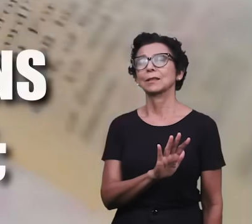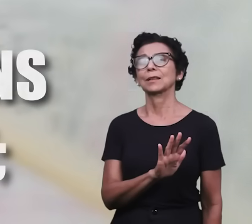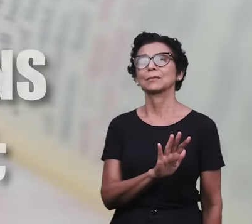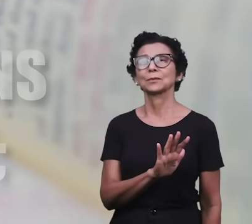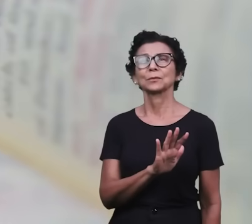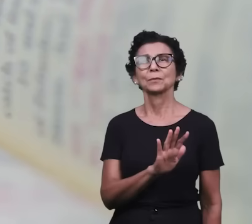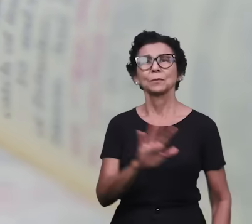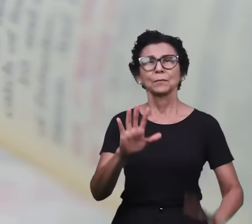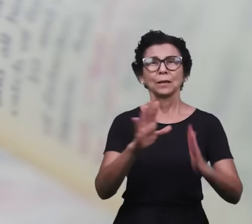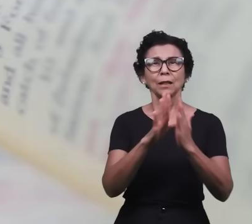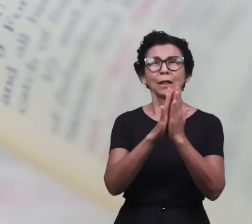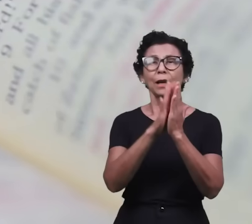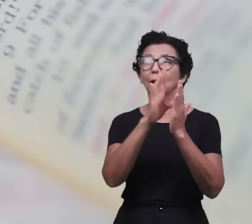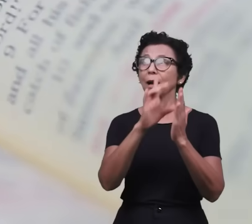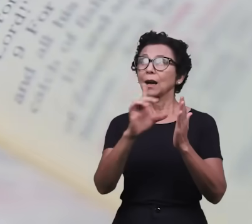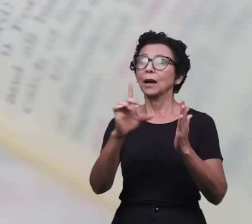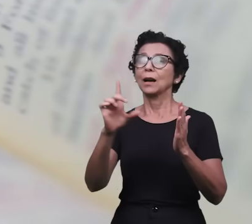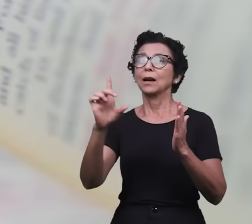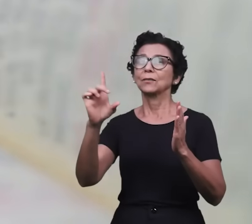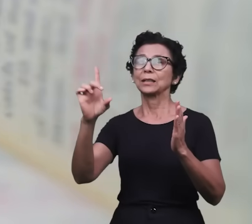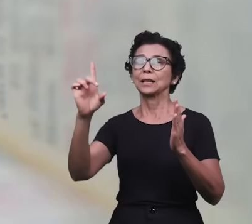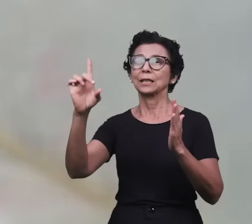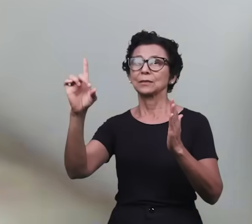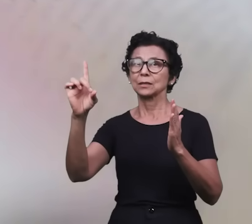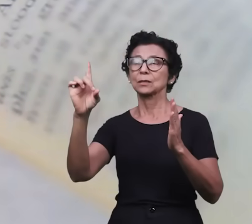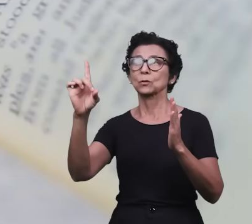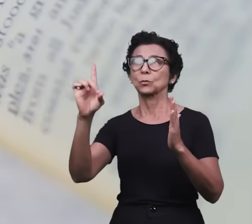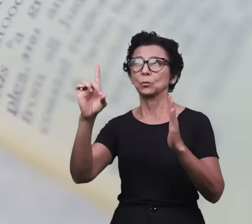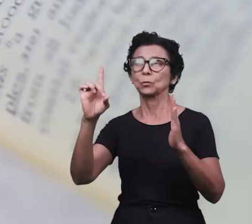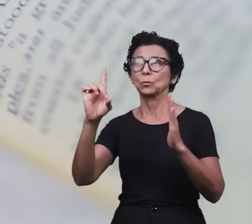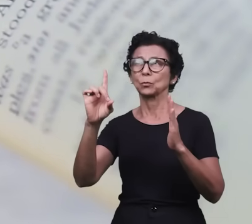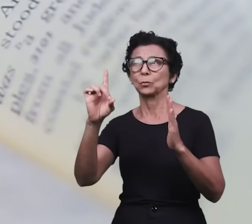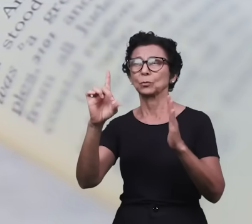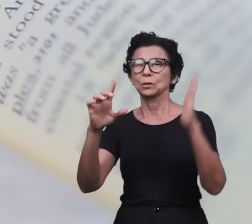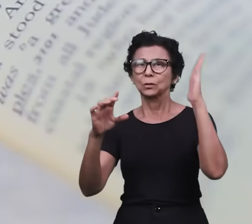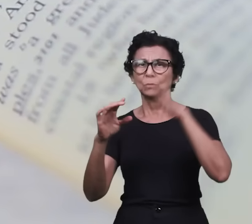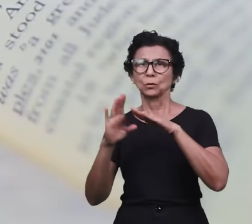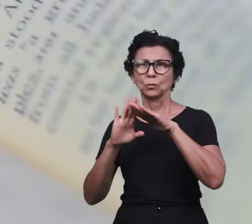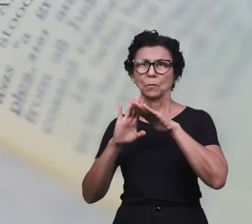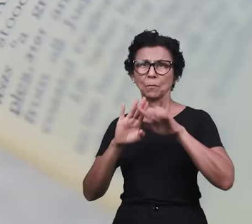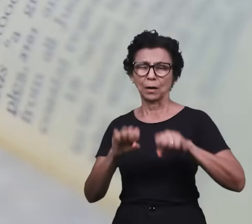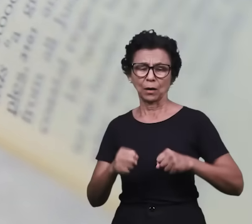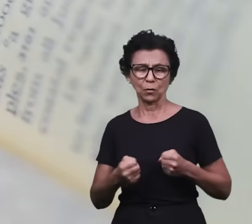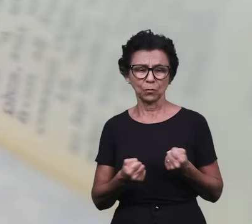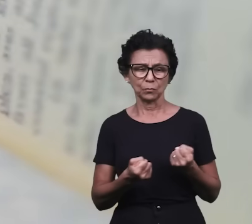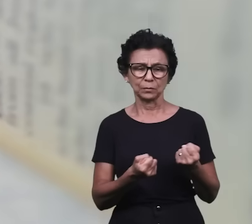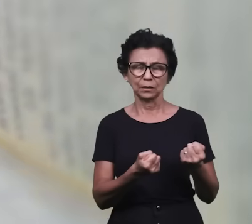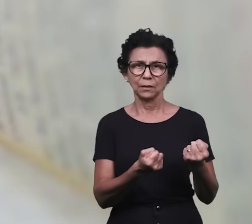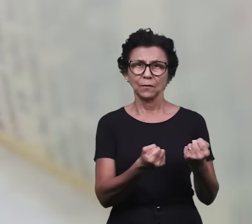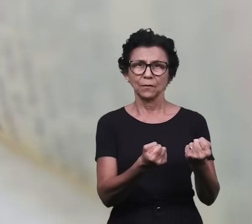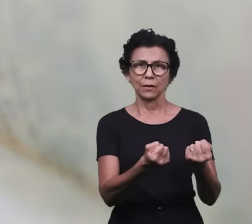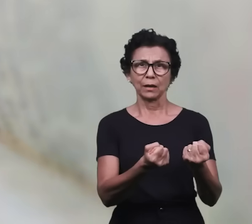iniquidade. Tua palavra é escudo e